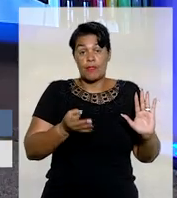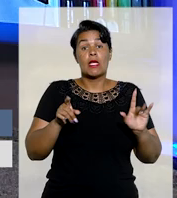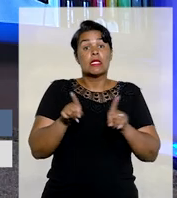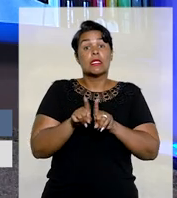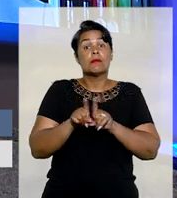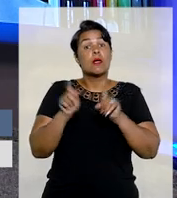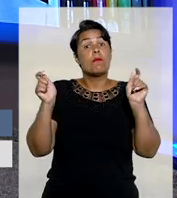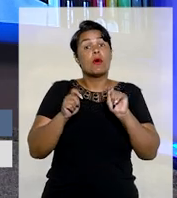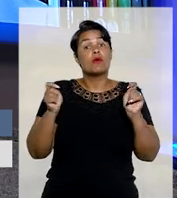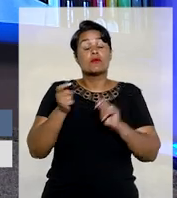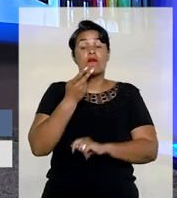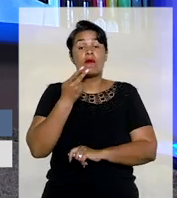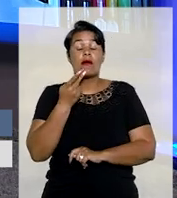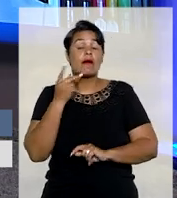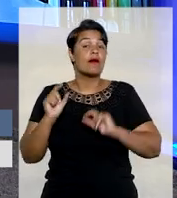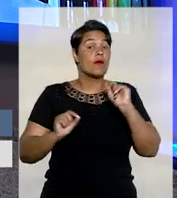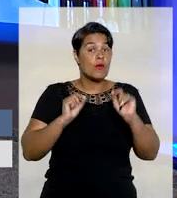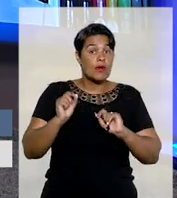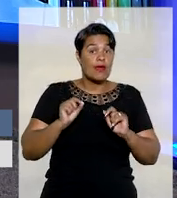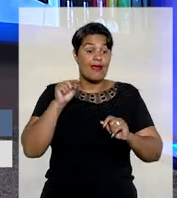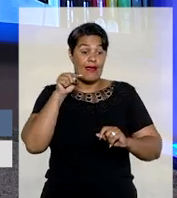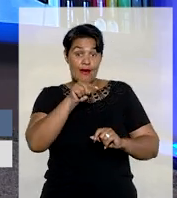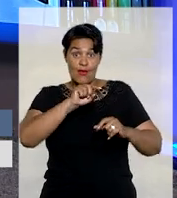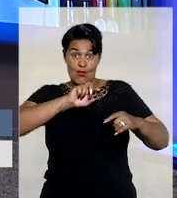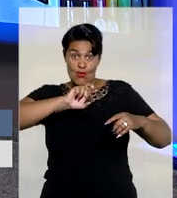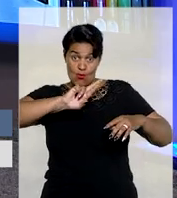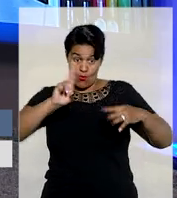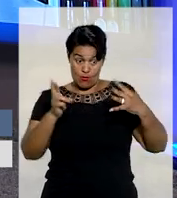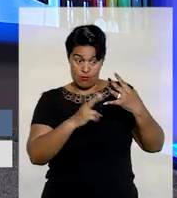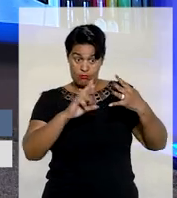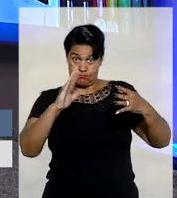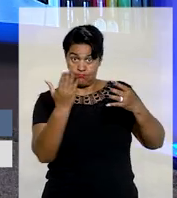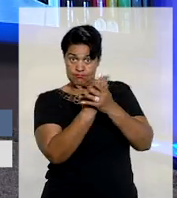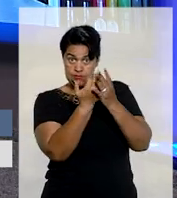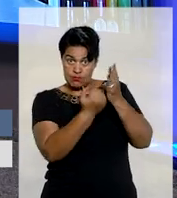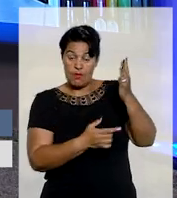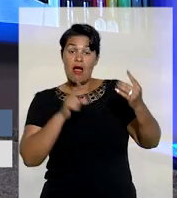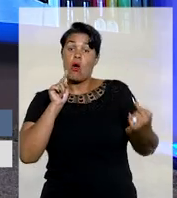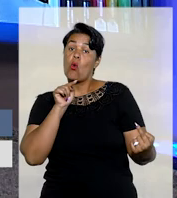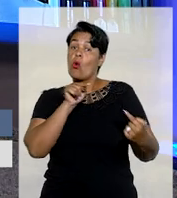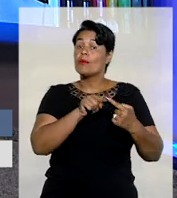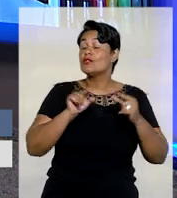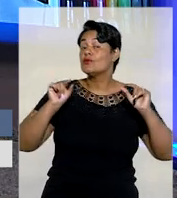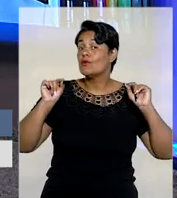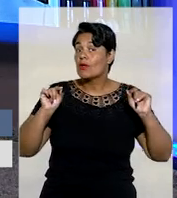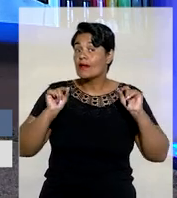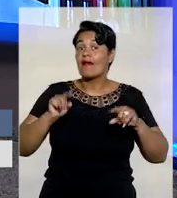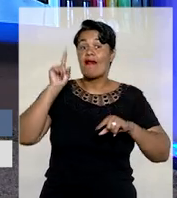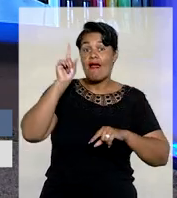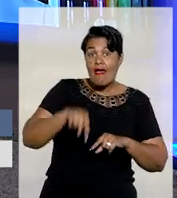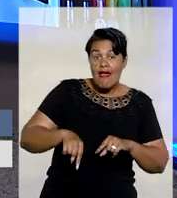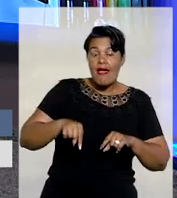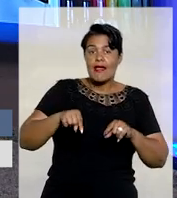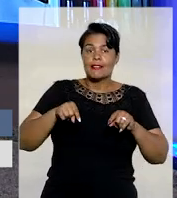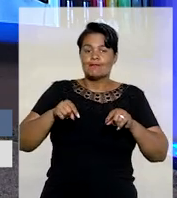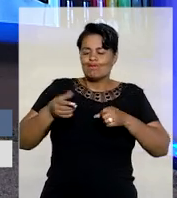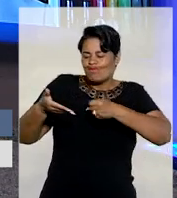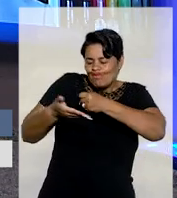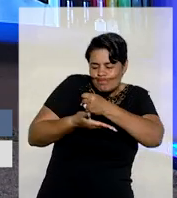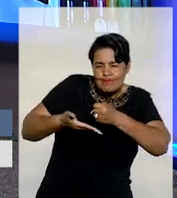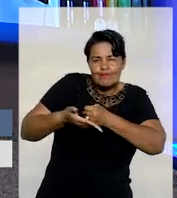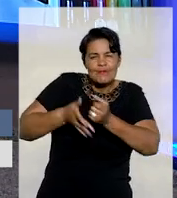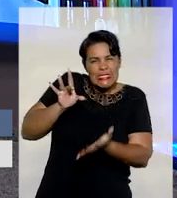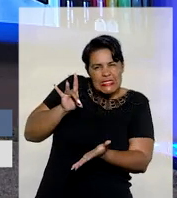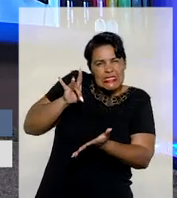podemos dizer que são um recurso que tem um objetivo muito importante, tem o objetivo de viabilizar uma fundamentação adequada das